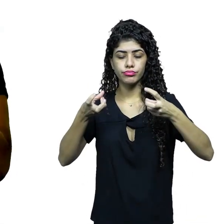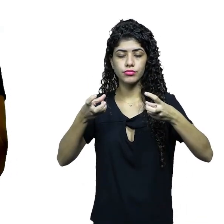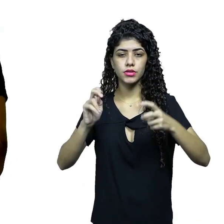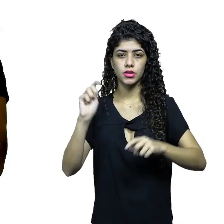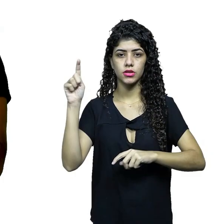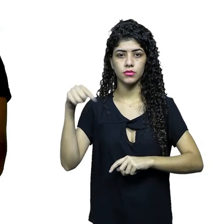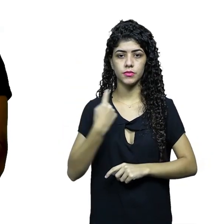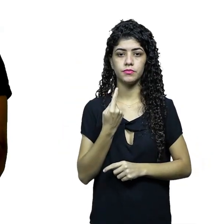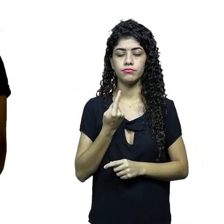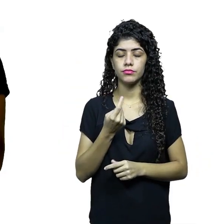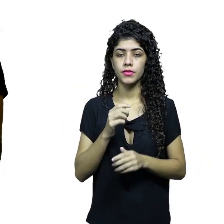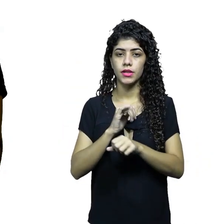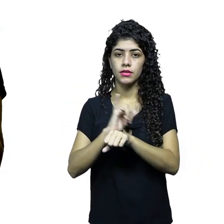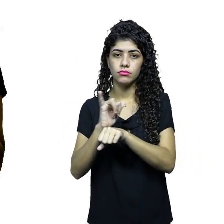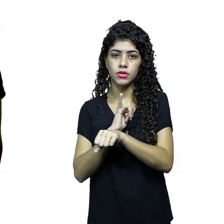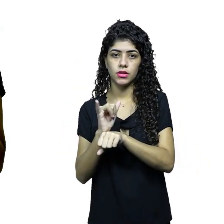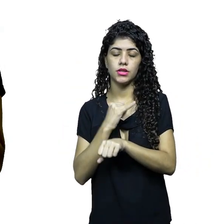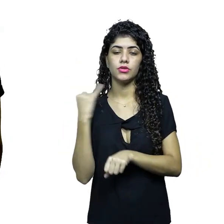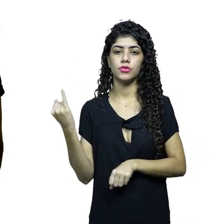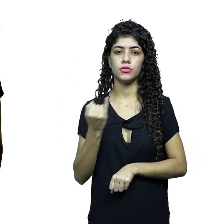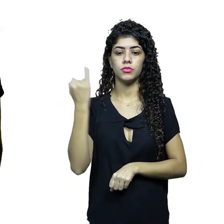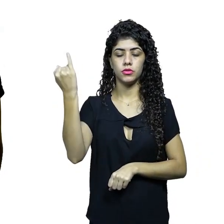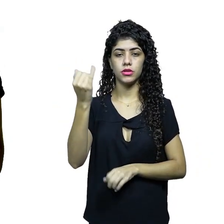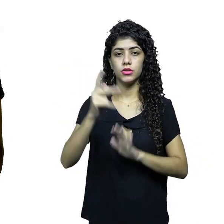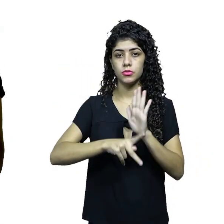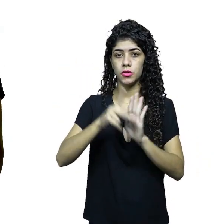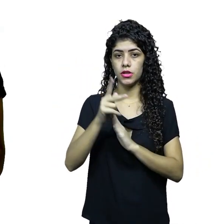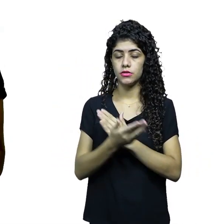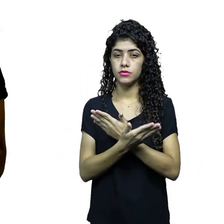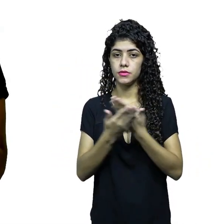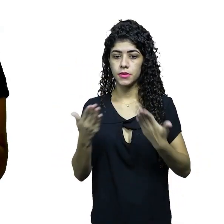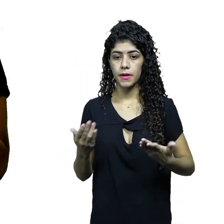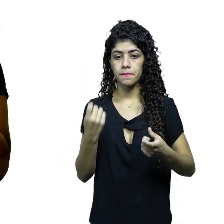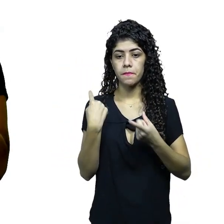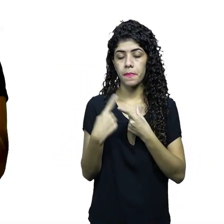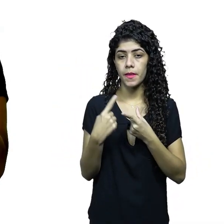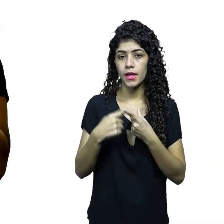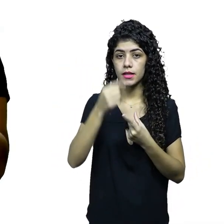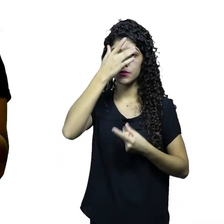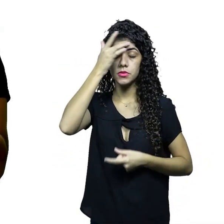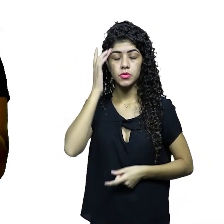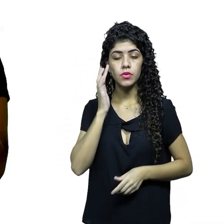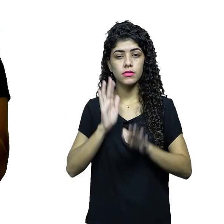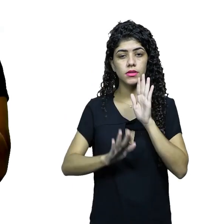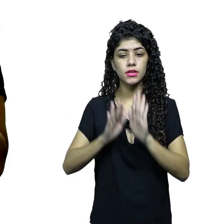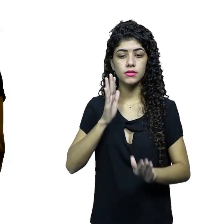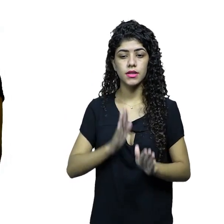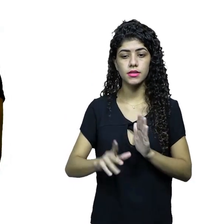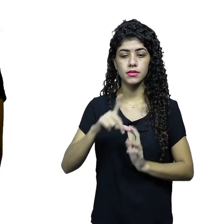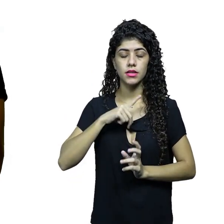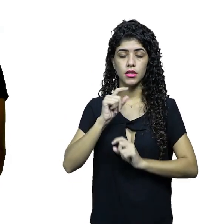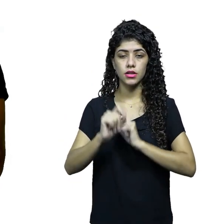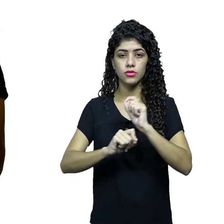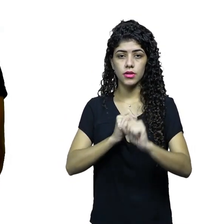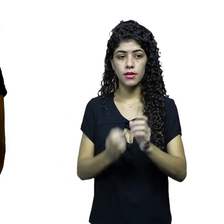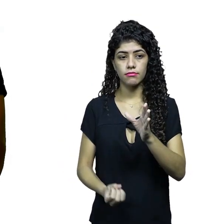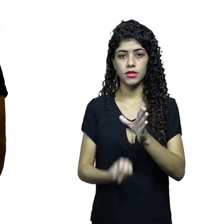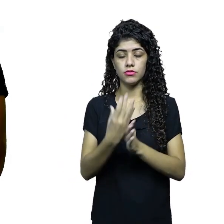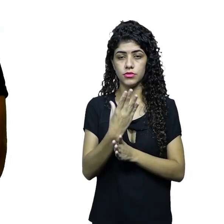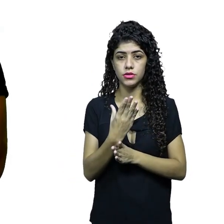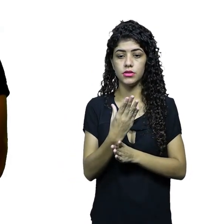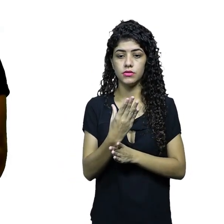fizemos sobre esses elementos estratégicos, que são muito importantes no projeto de vocês, porque as pessoas muitas vezes se detêm muito nos